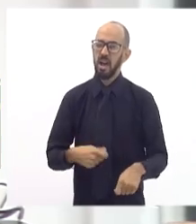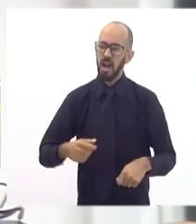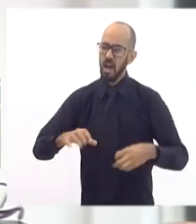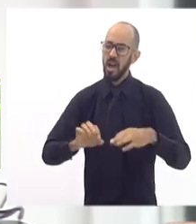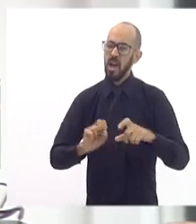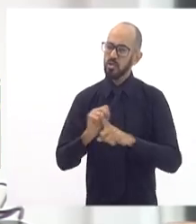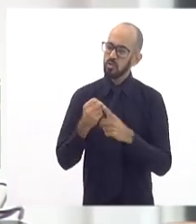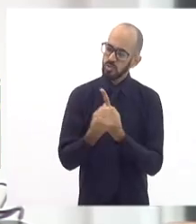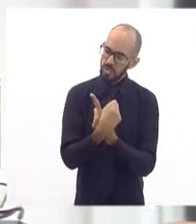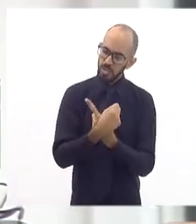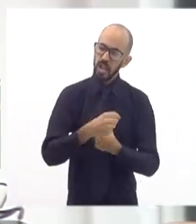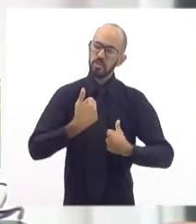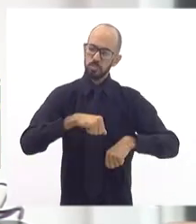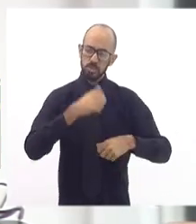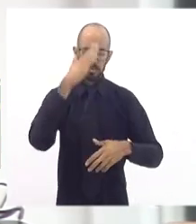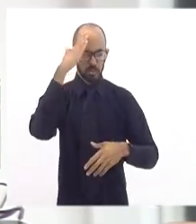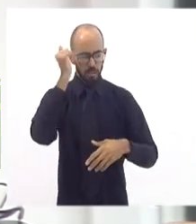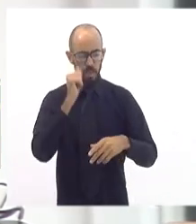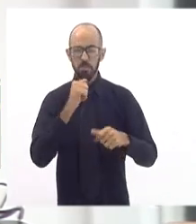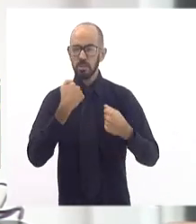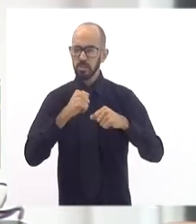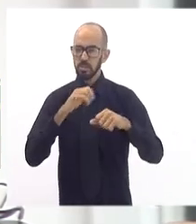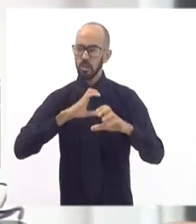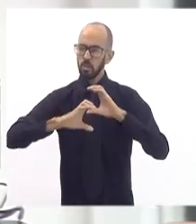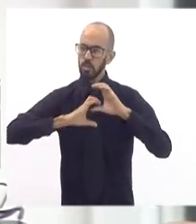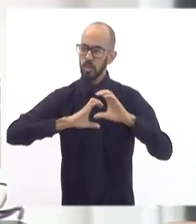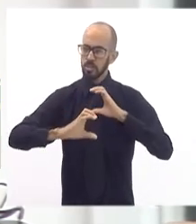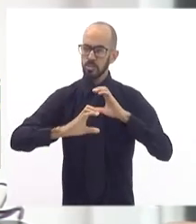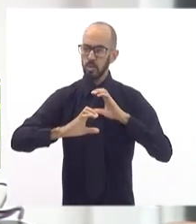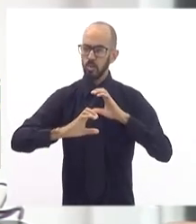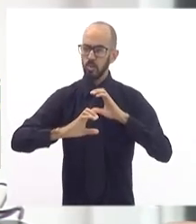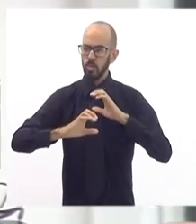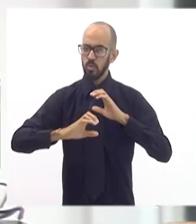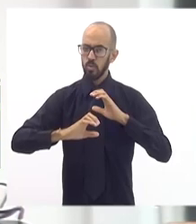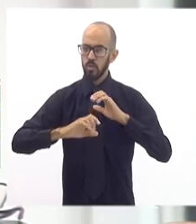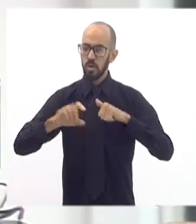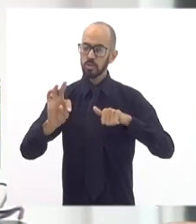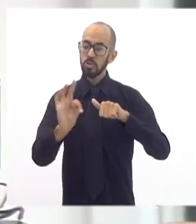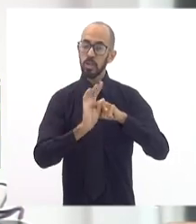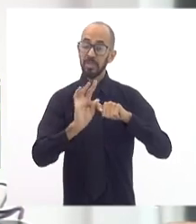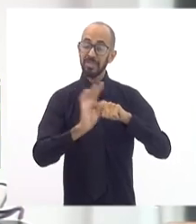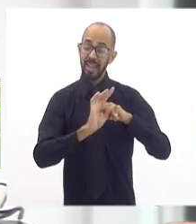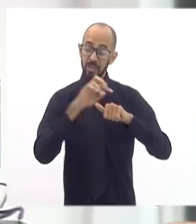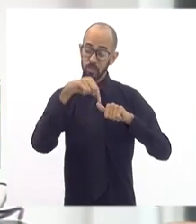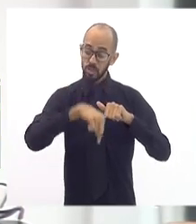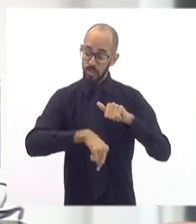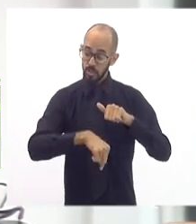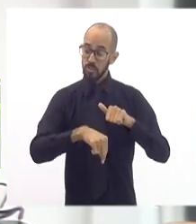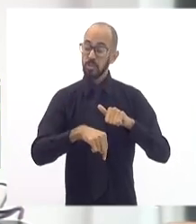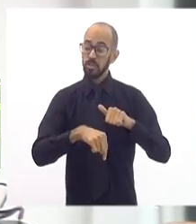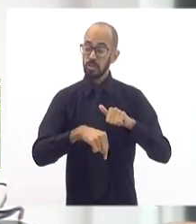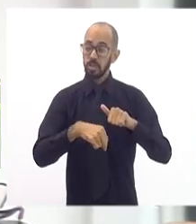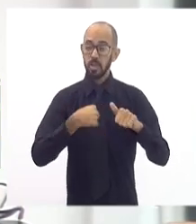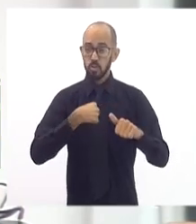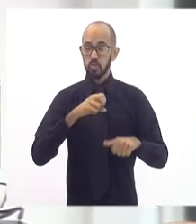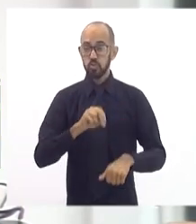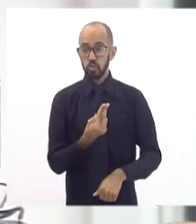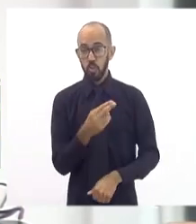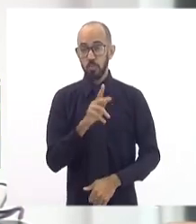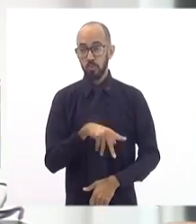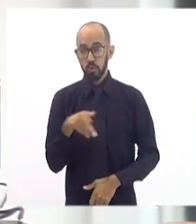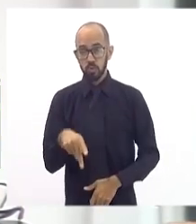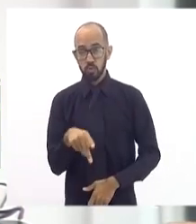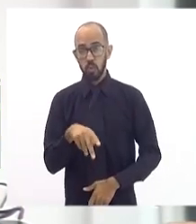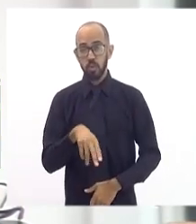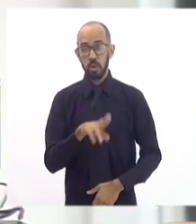precisa colocar o relatório diálogo com os especialistas de Estado do Rio de Janeiro tem uma apac científico do Brasil eu sou professor da Universidade Federal Fluminense